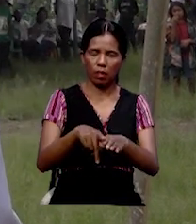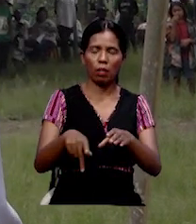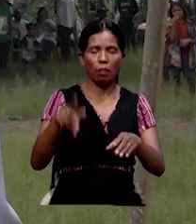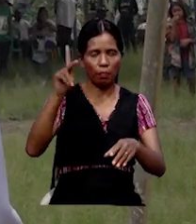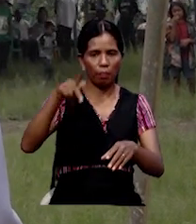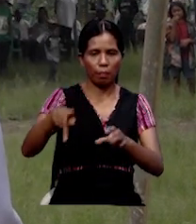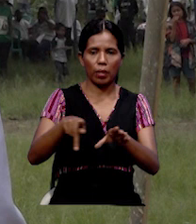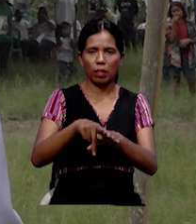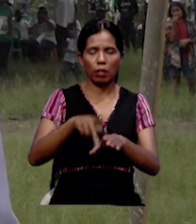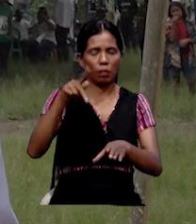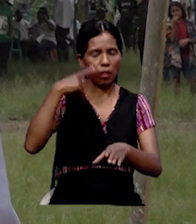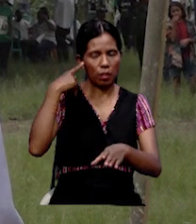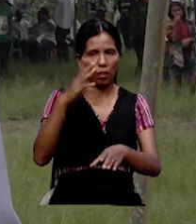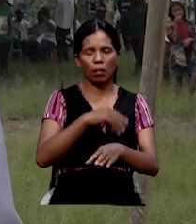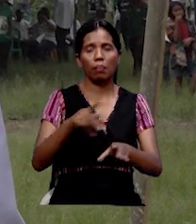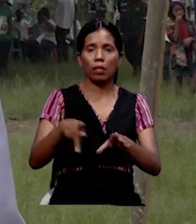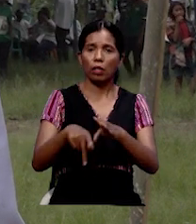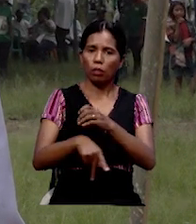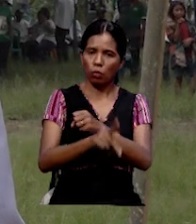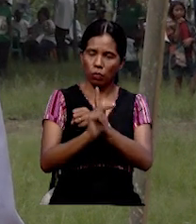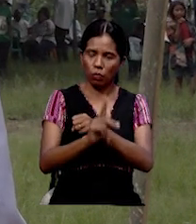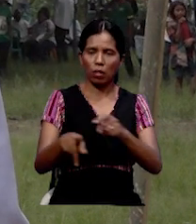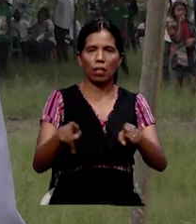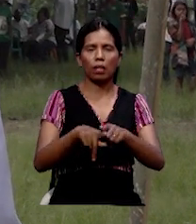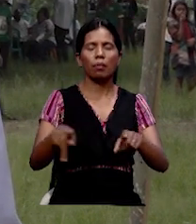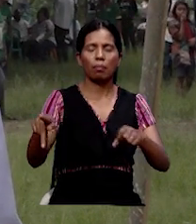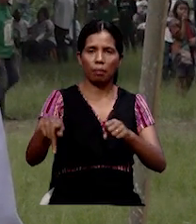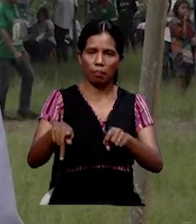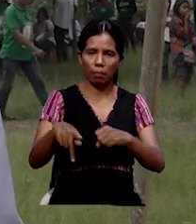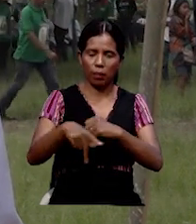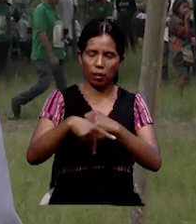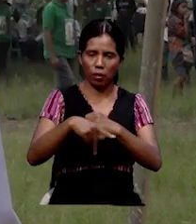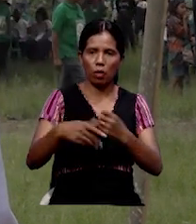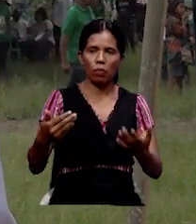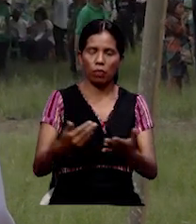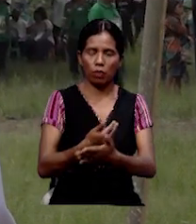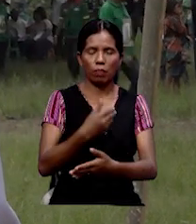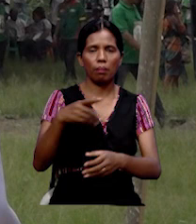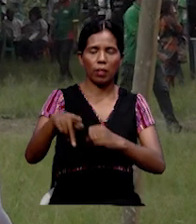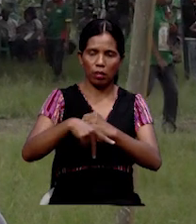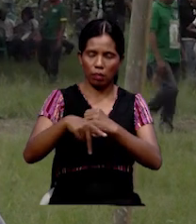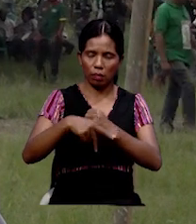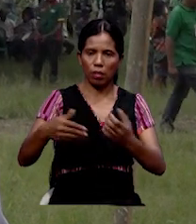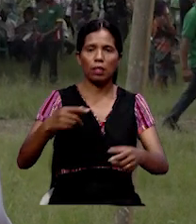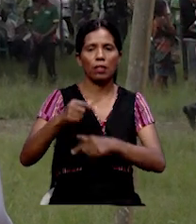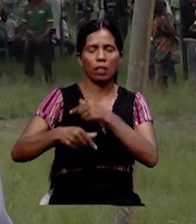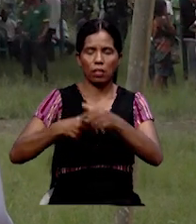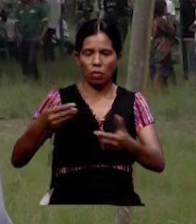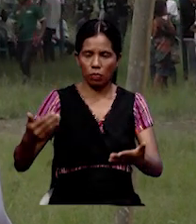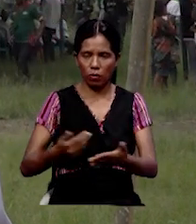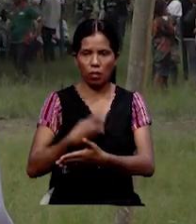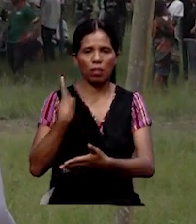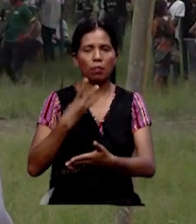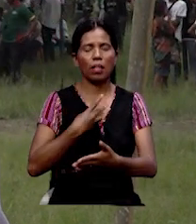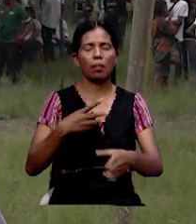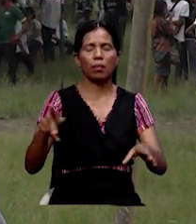liu ia partido kunto tamba partido kunto Hanessa partido debe fon o partido de Brasil são fon ne a me hakarak envolve ina